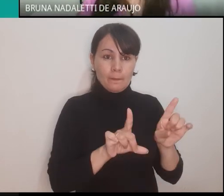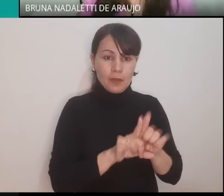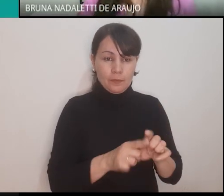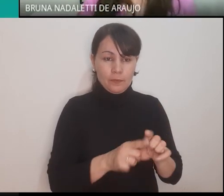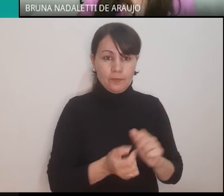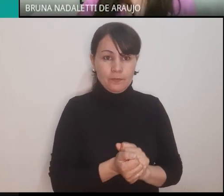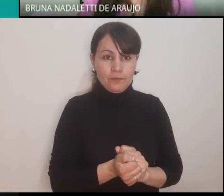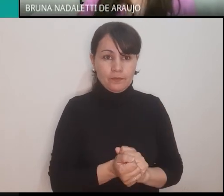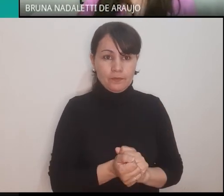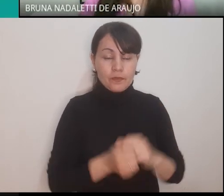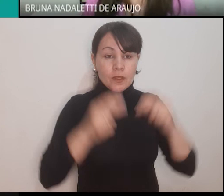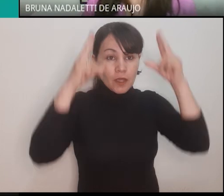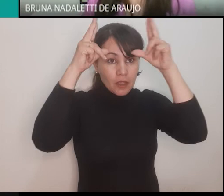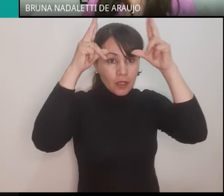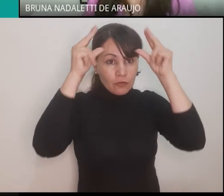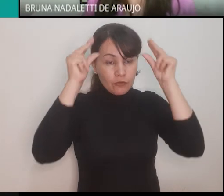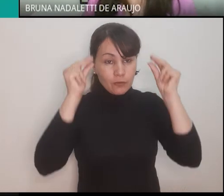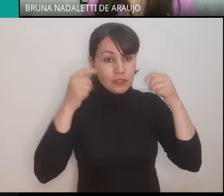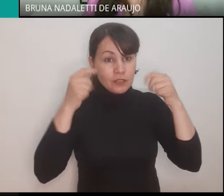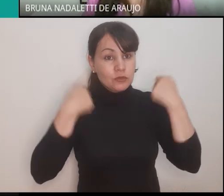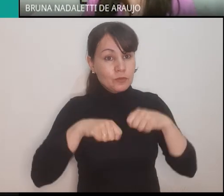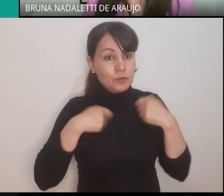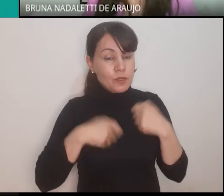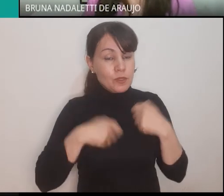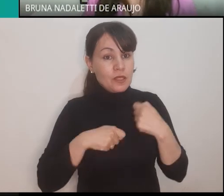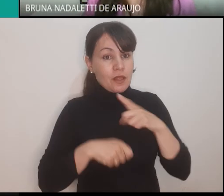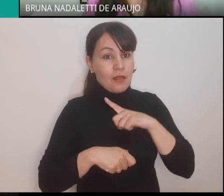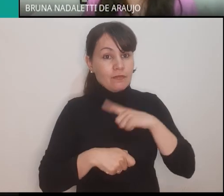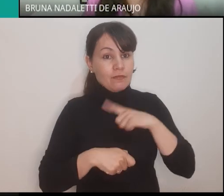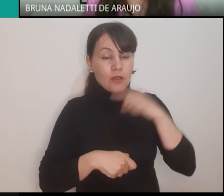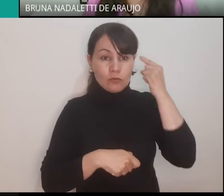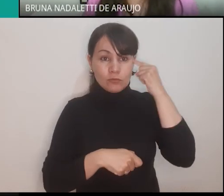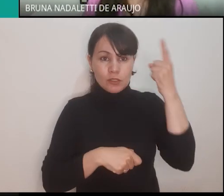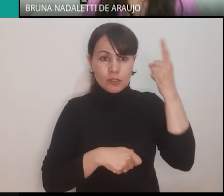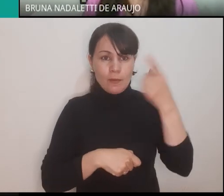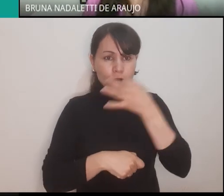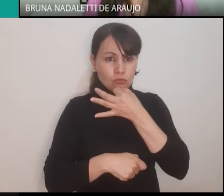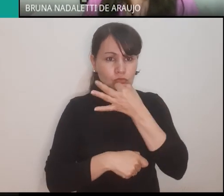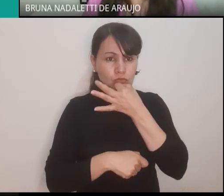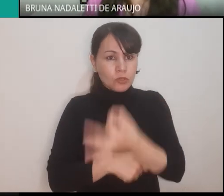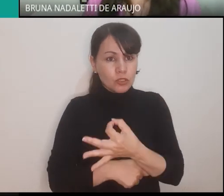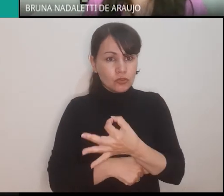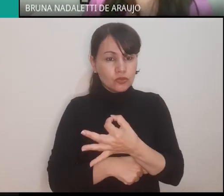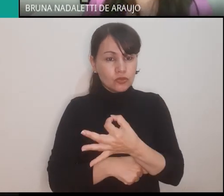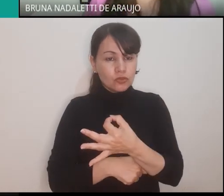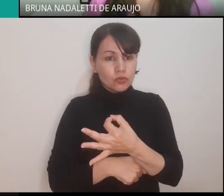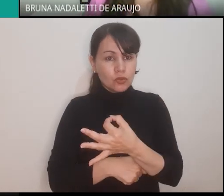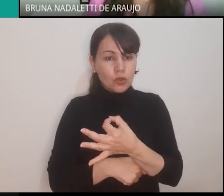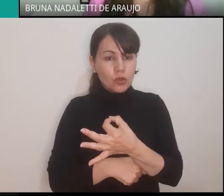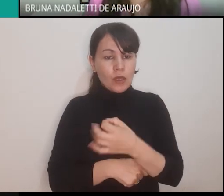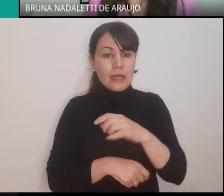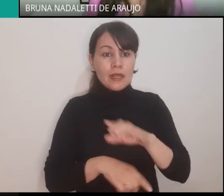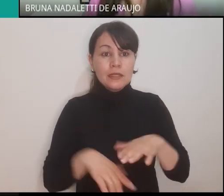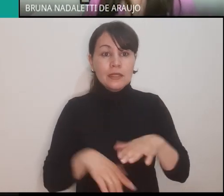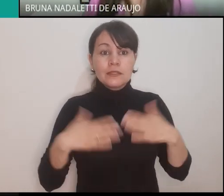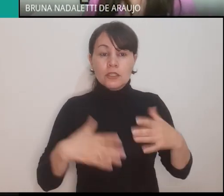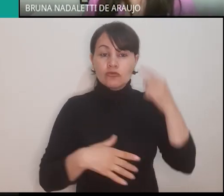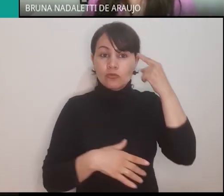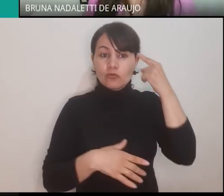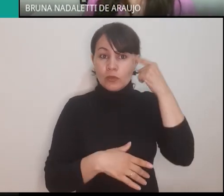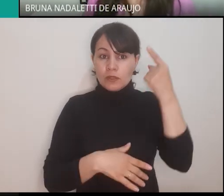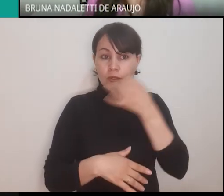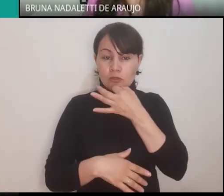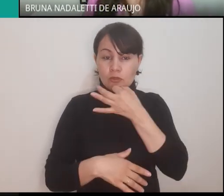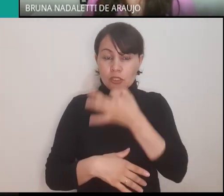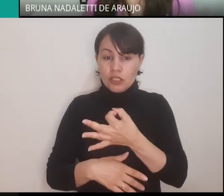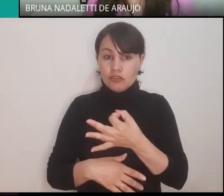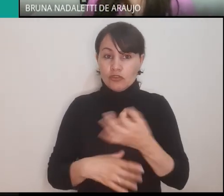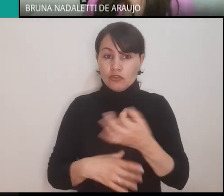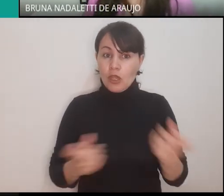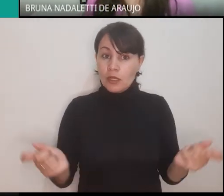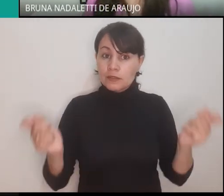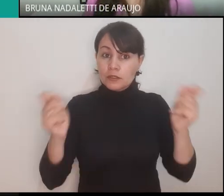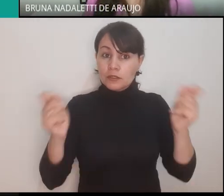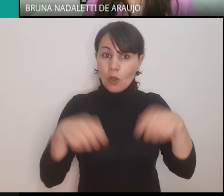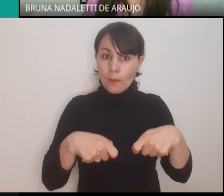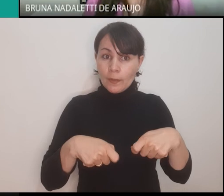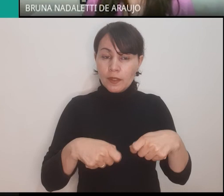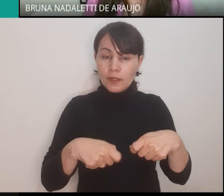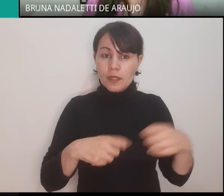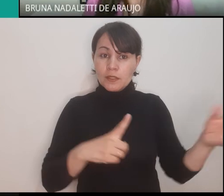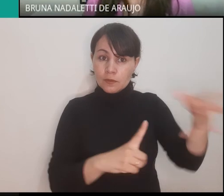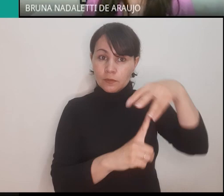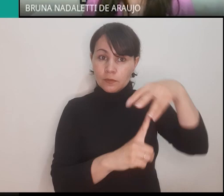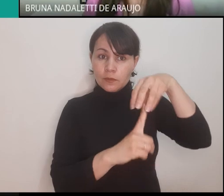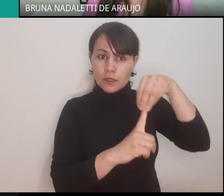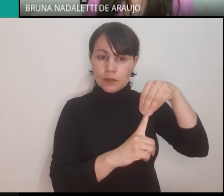A enfermagem, ela precisa ter um pensamento crítico, sendo que o pensamento crítico está entre as competências principais a